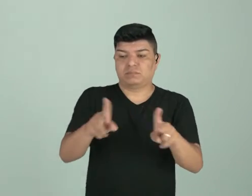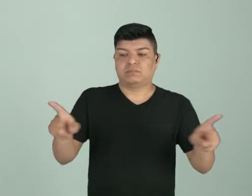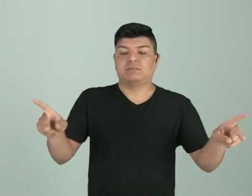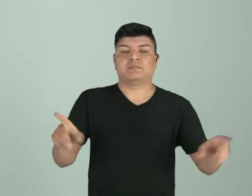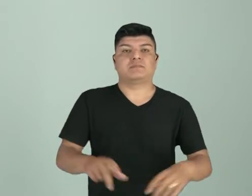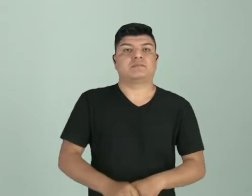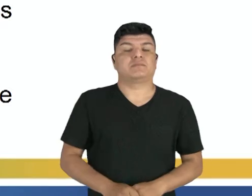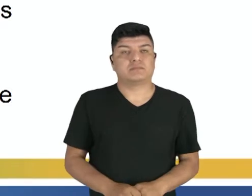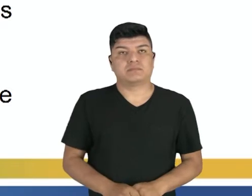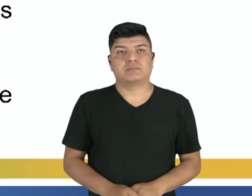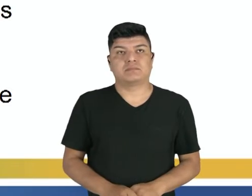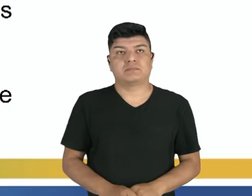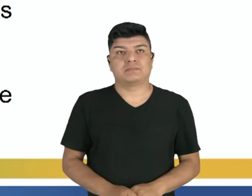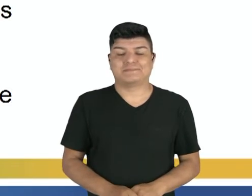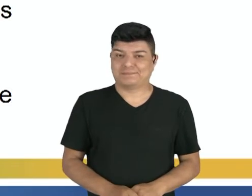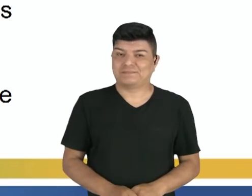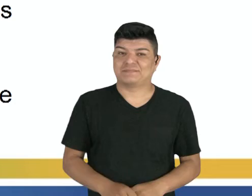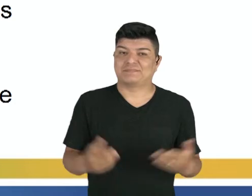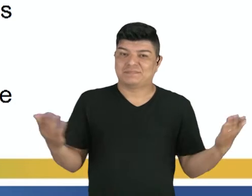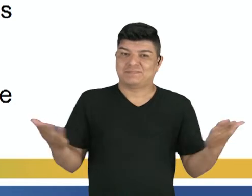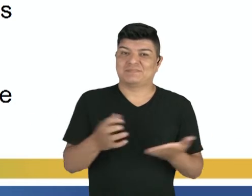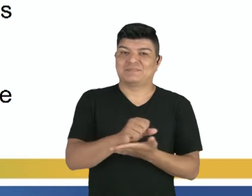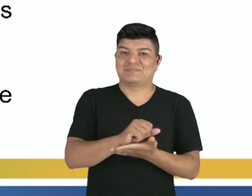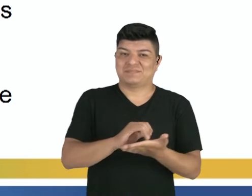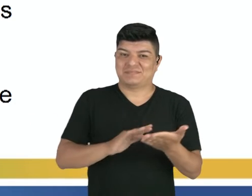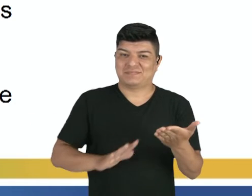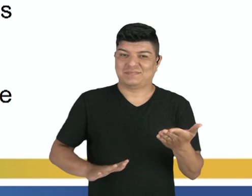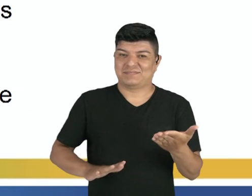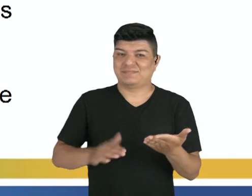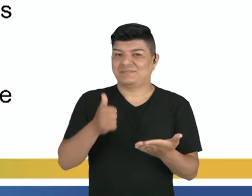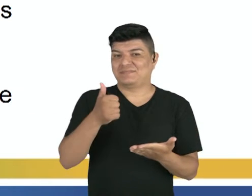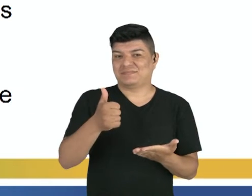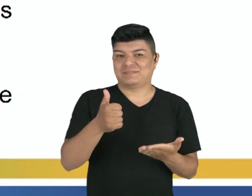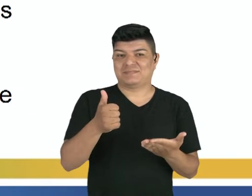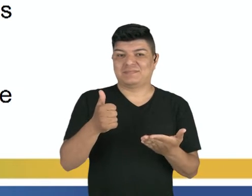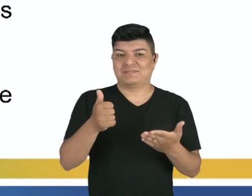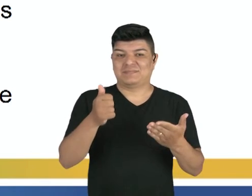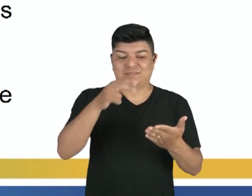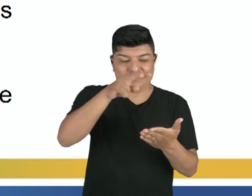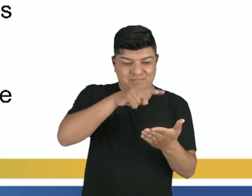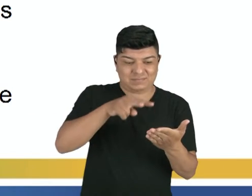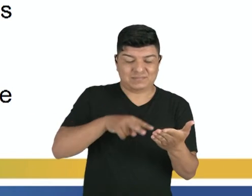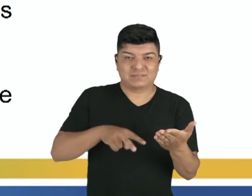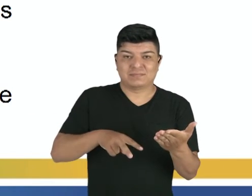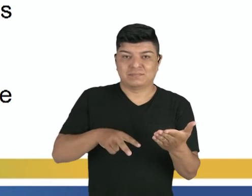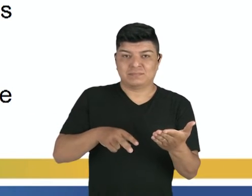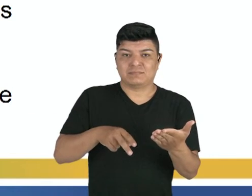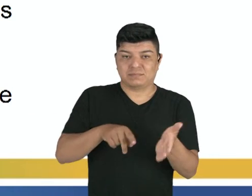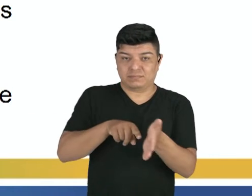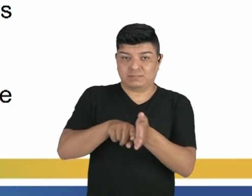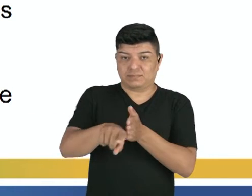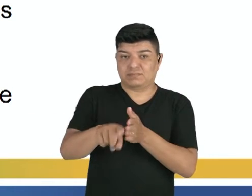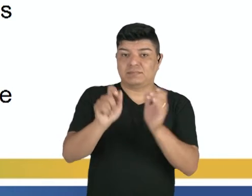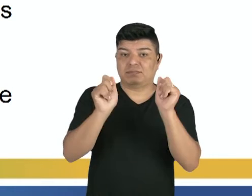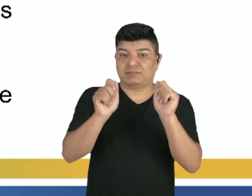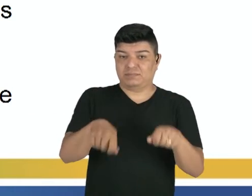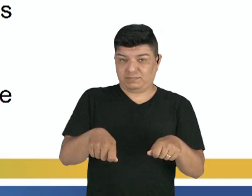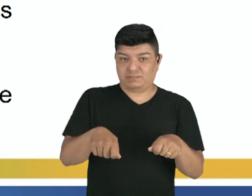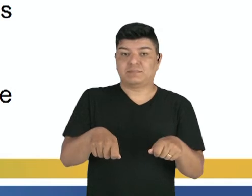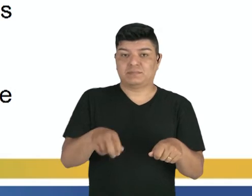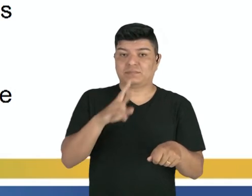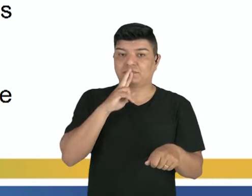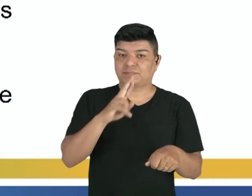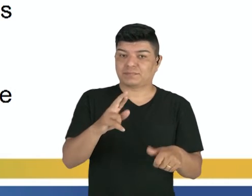contrários. Agora chegou o momento do nosso exercitando. Acompanhe a leitura do enunciado e as possibilidades